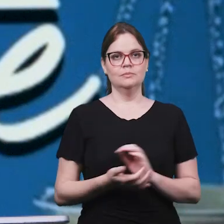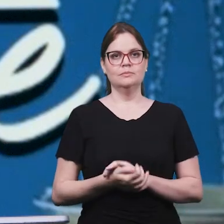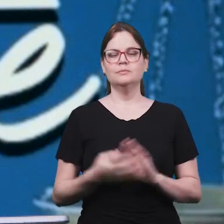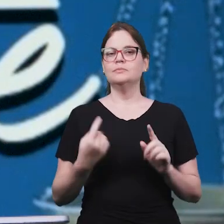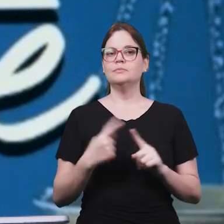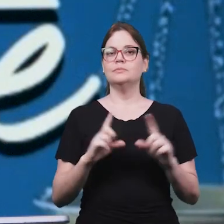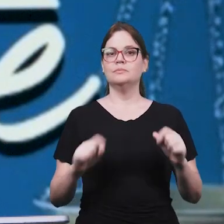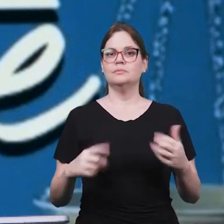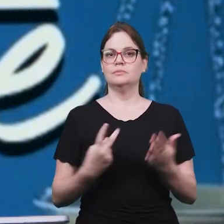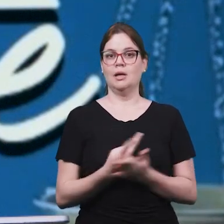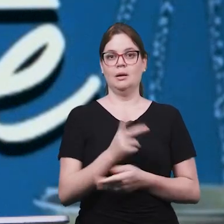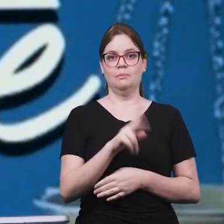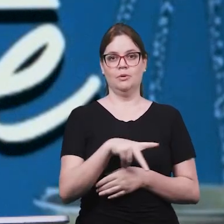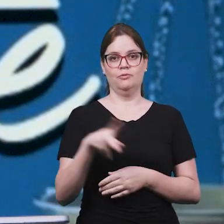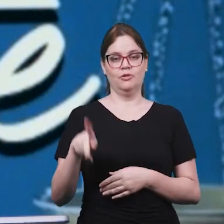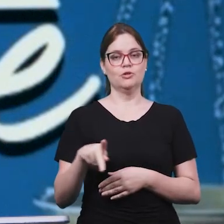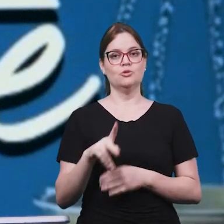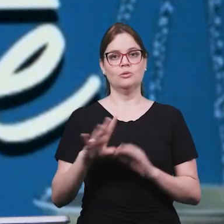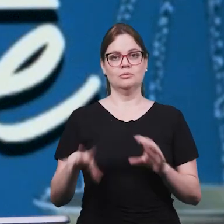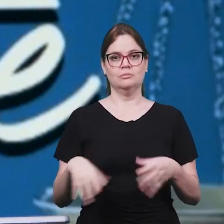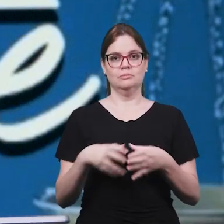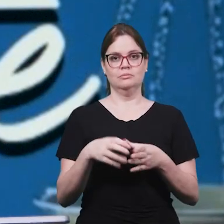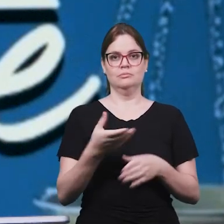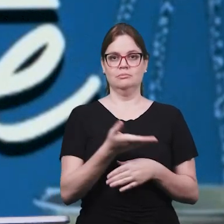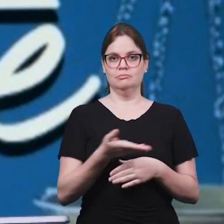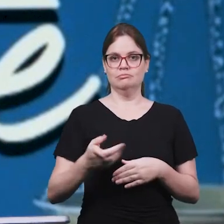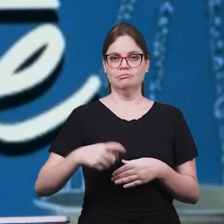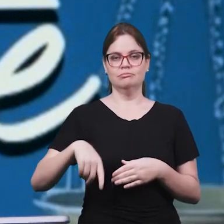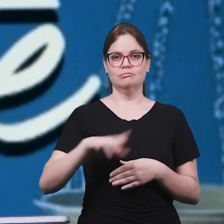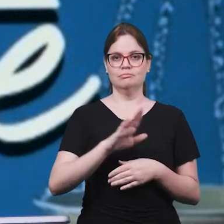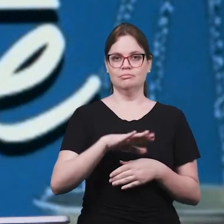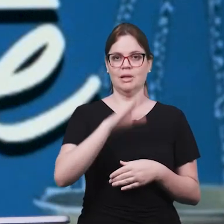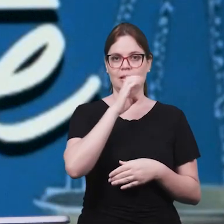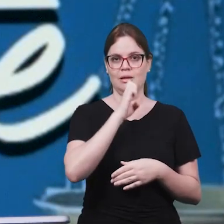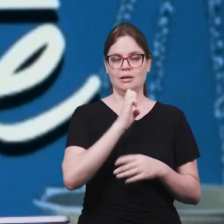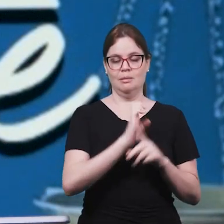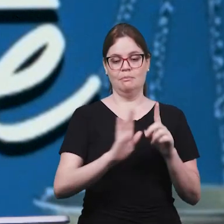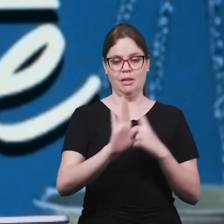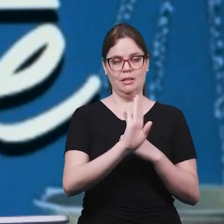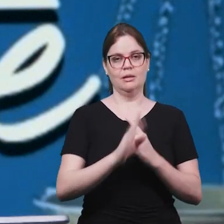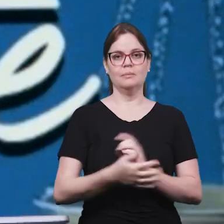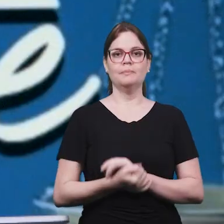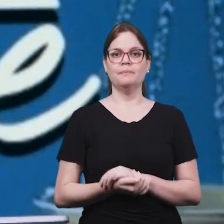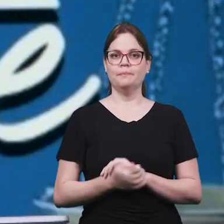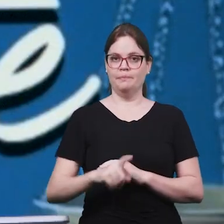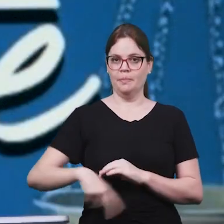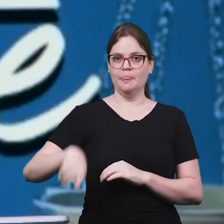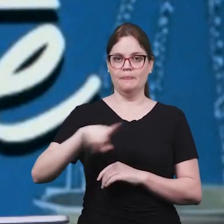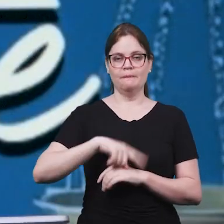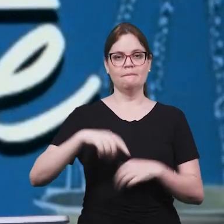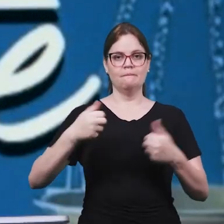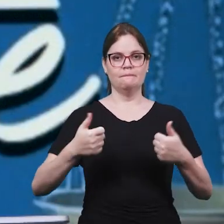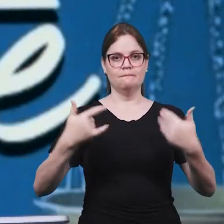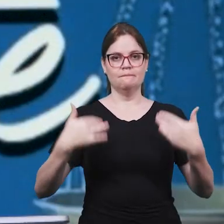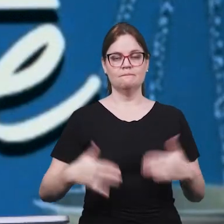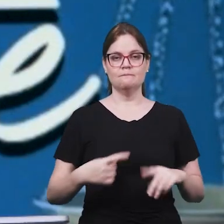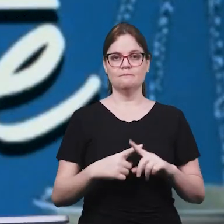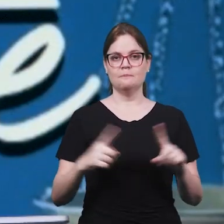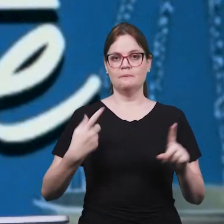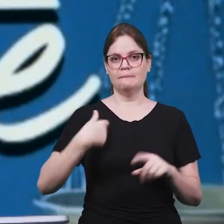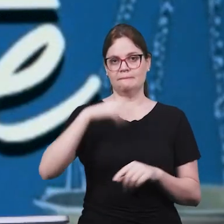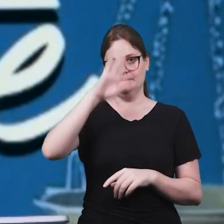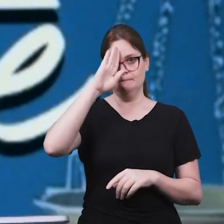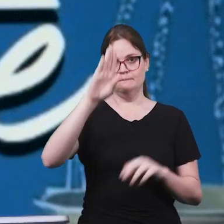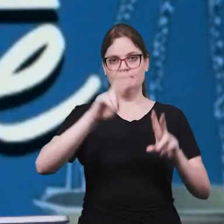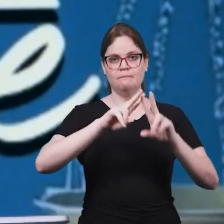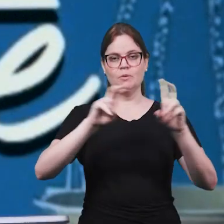exatamente a professora de classe da escola dominical. Então isso é o nosso assunto, nós estamos discorrendo sobre isso, e principalmente com